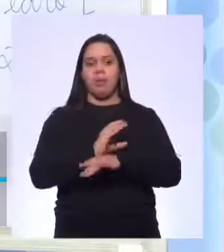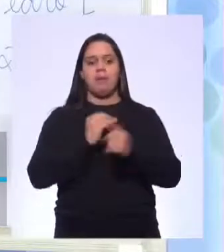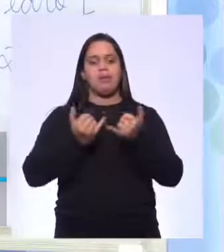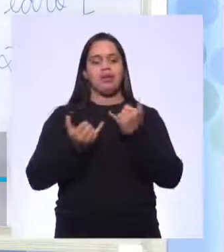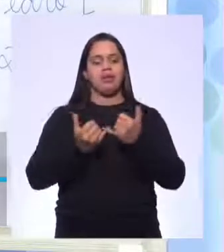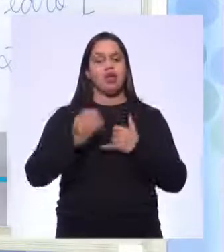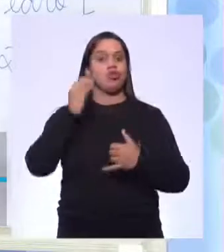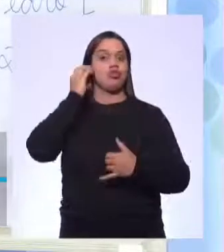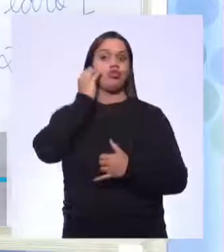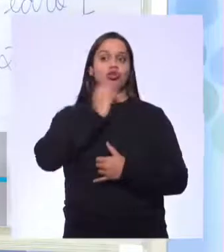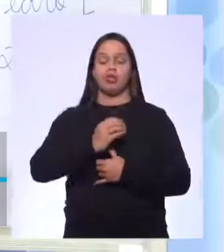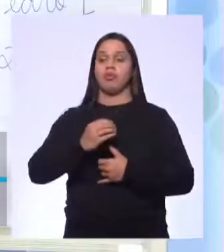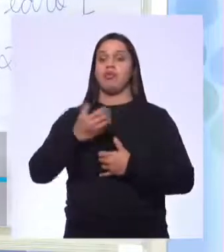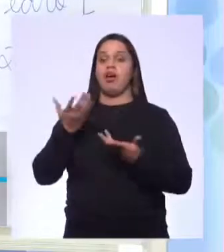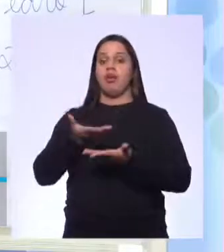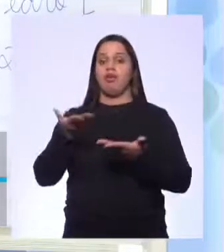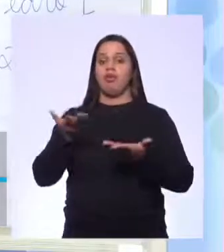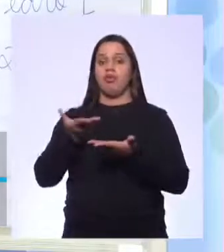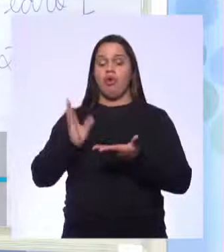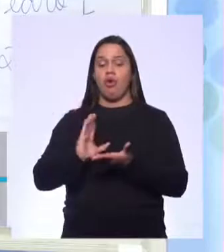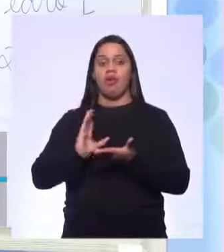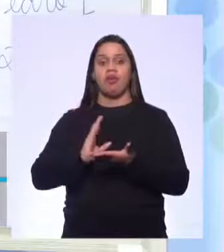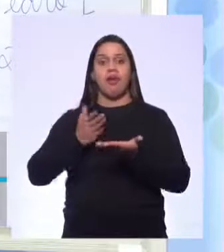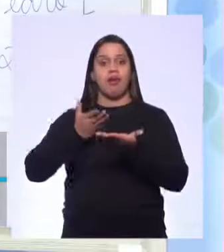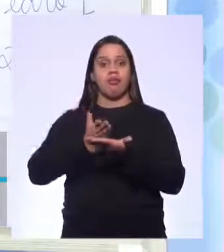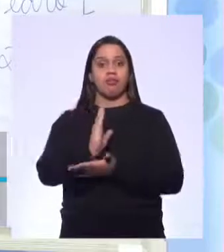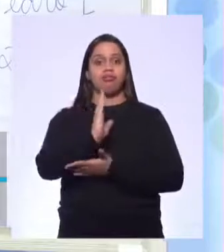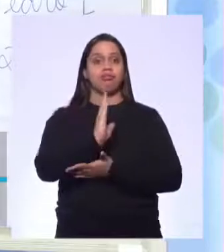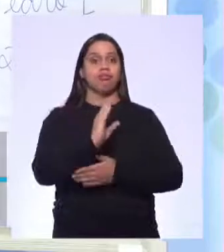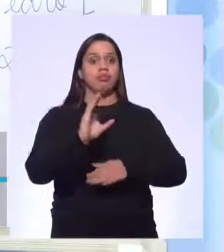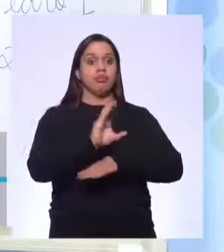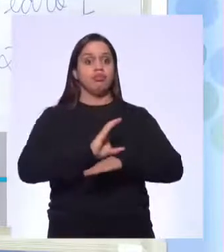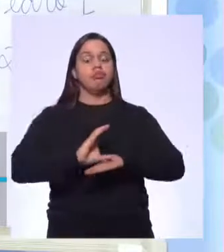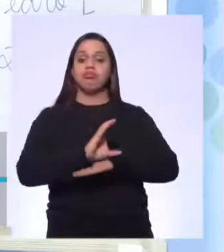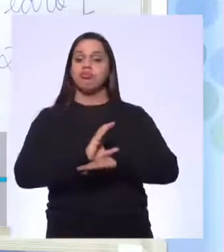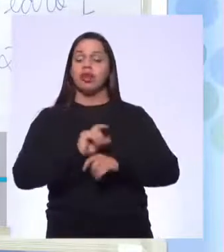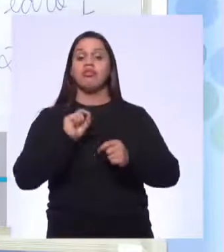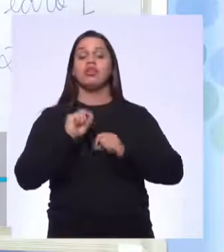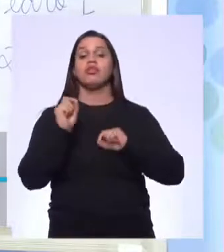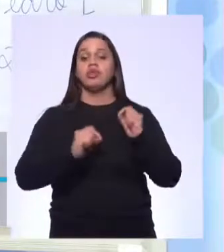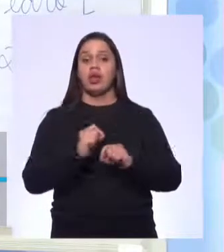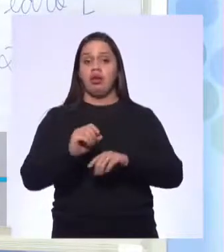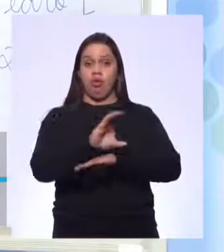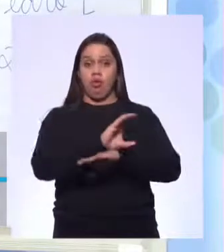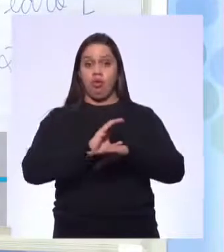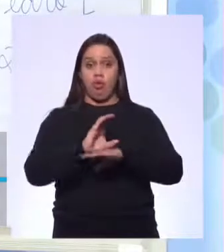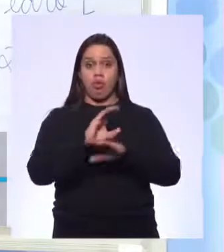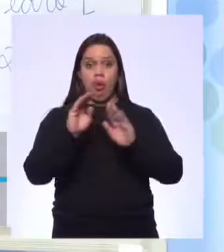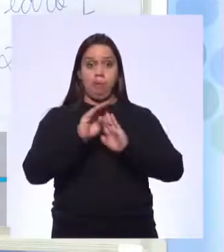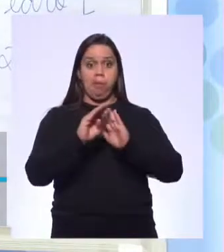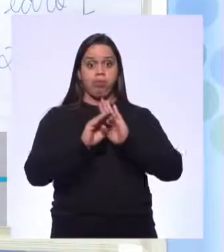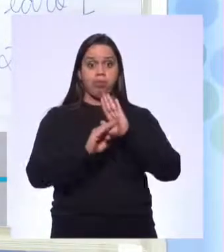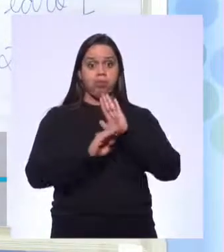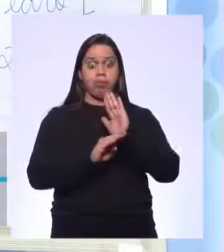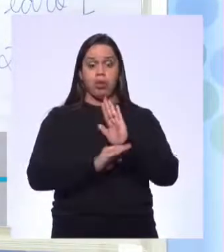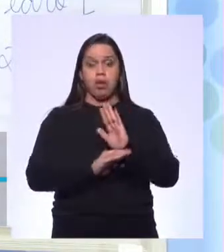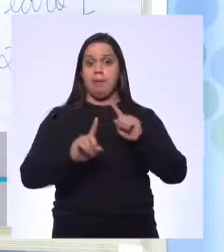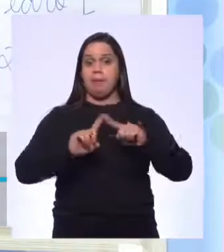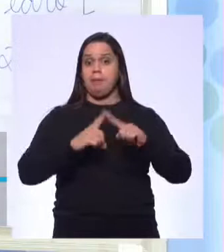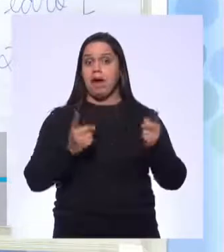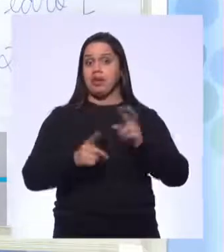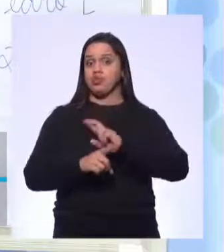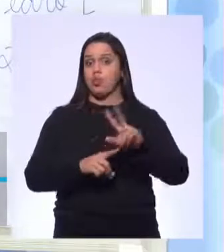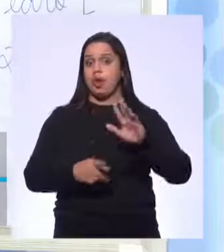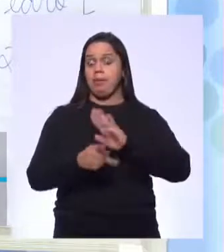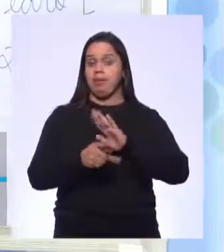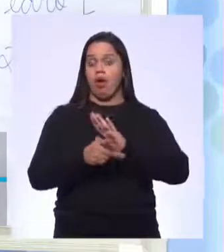I vai outorgar a Constituição. Mas, gente, ele fez uma Constituição, ele aprova uma Constituição, mas não aquela